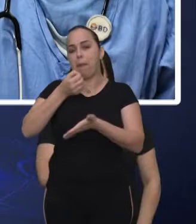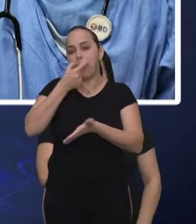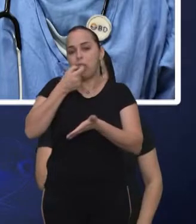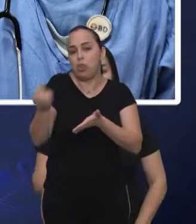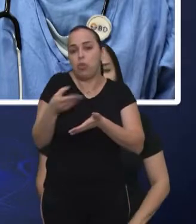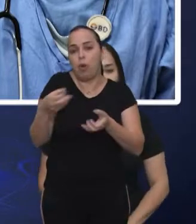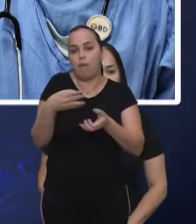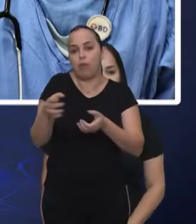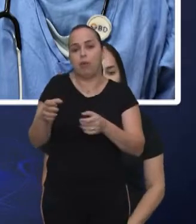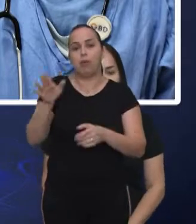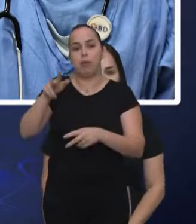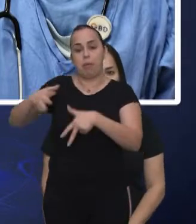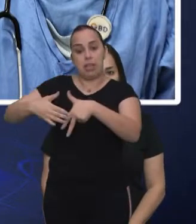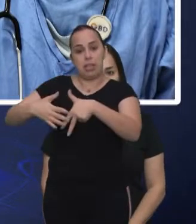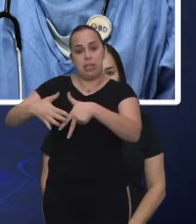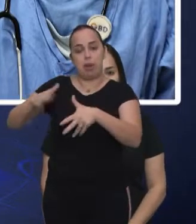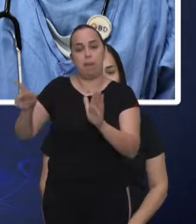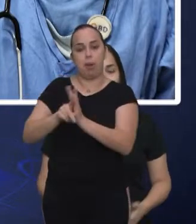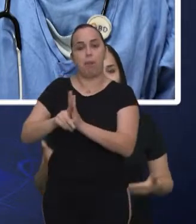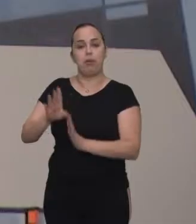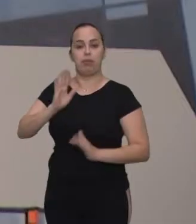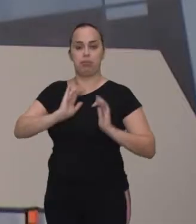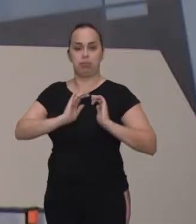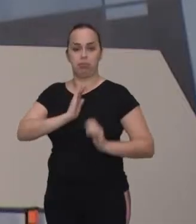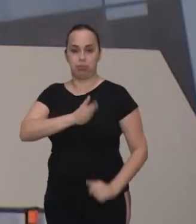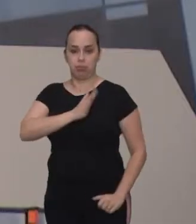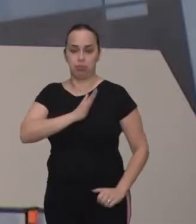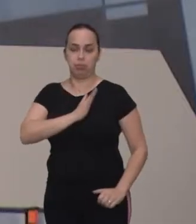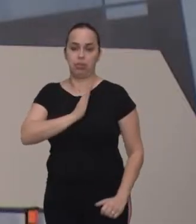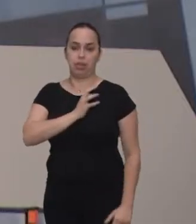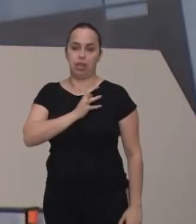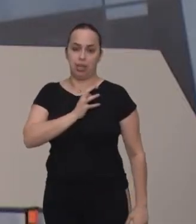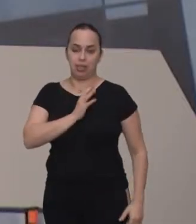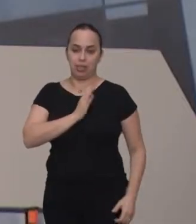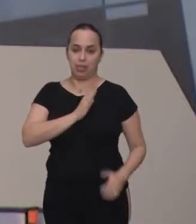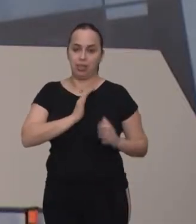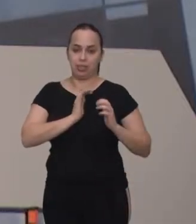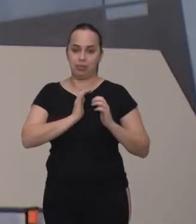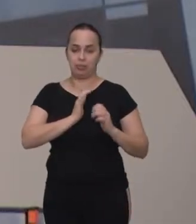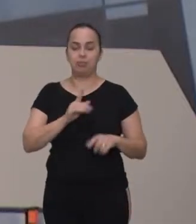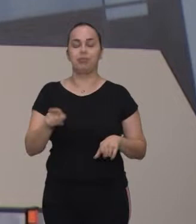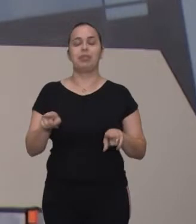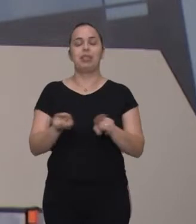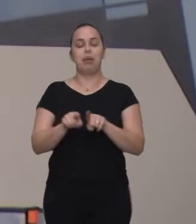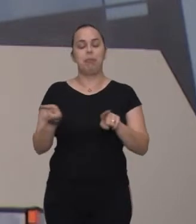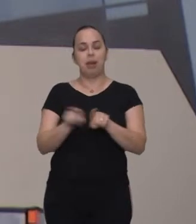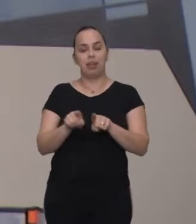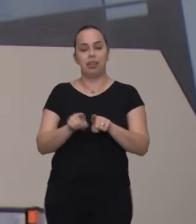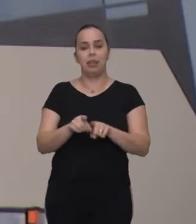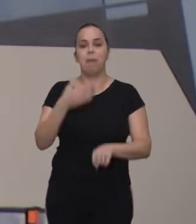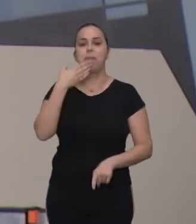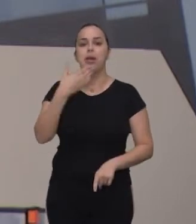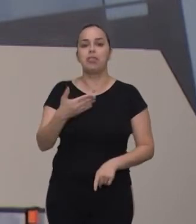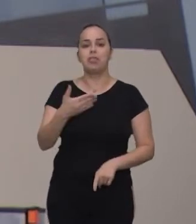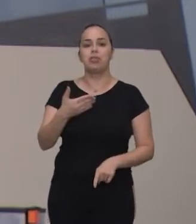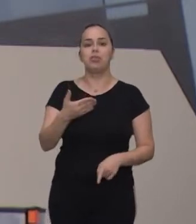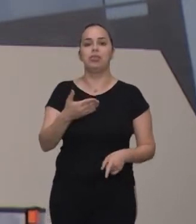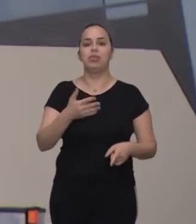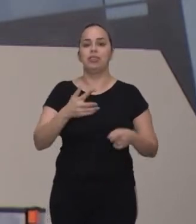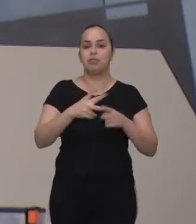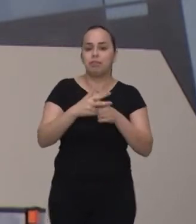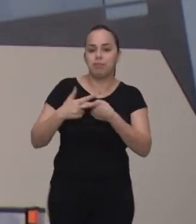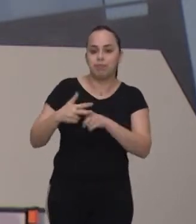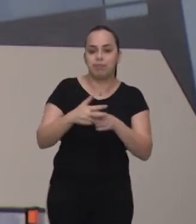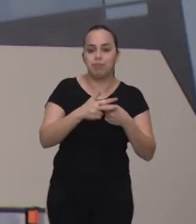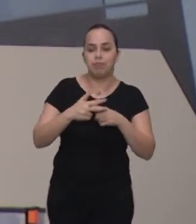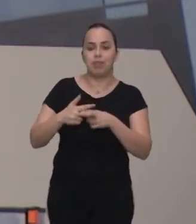um novo remédio para o tratamento de pacientes cardíacos o Vereador Renato Santiago o maior sinalização das obras viárias e